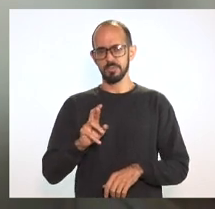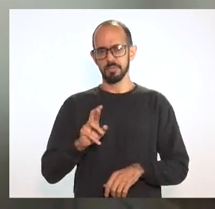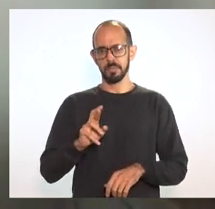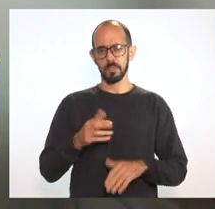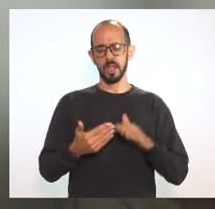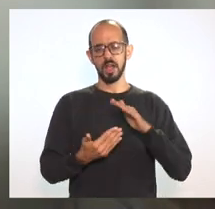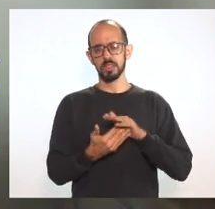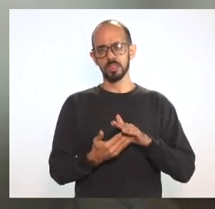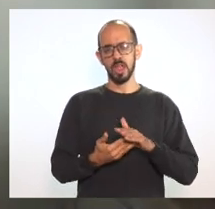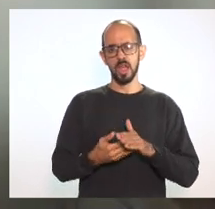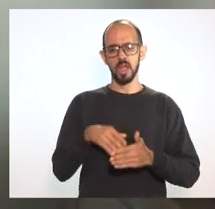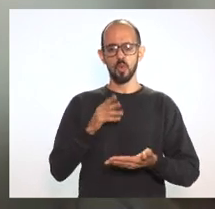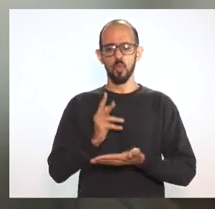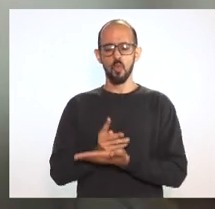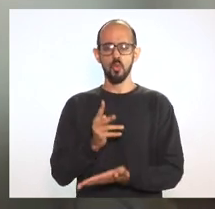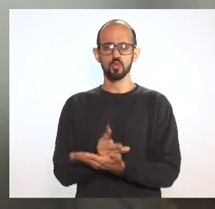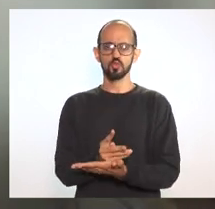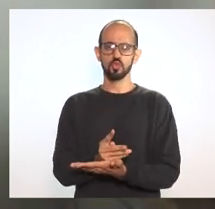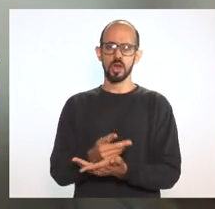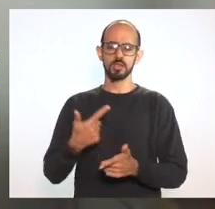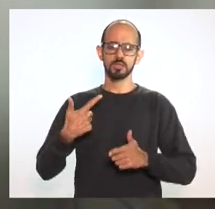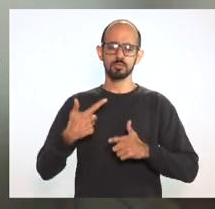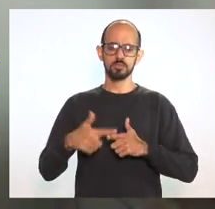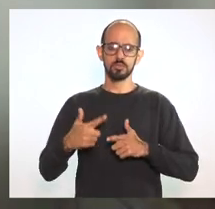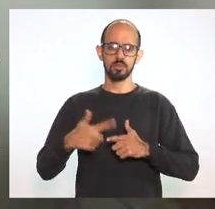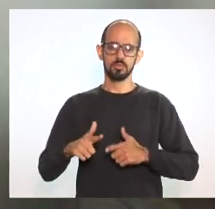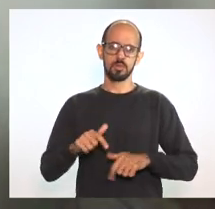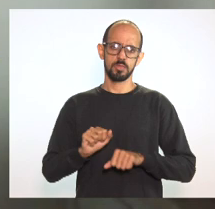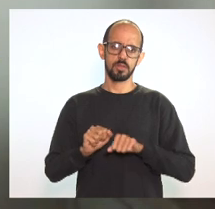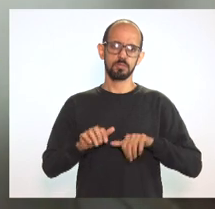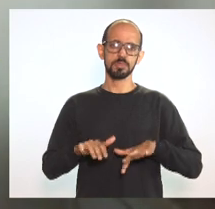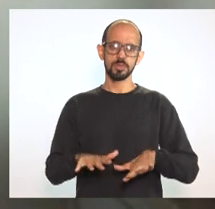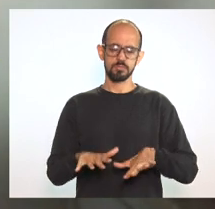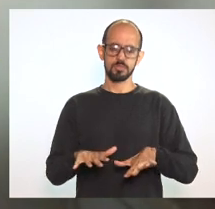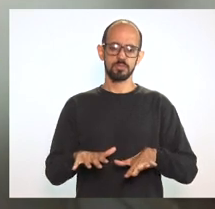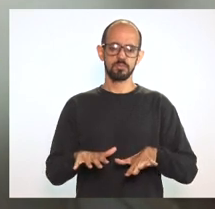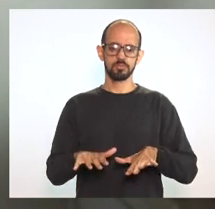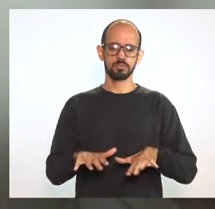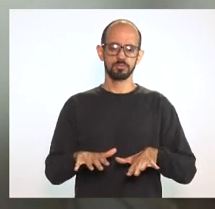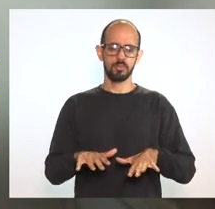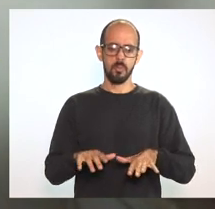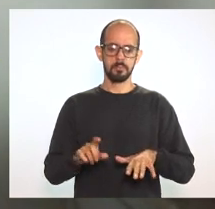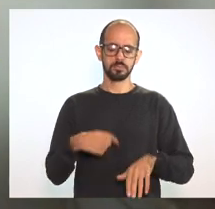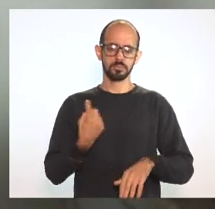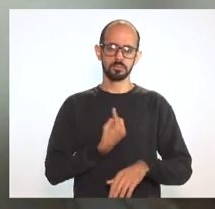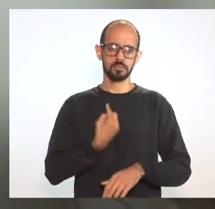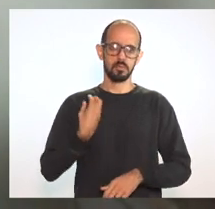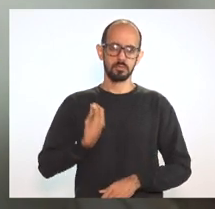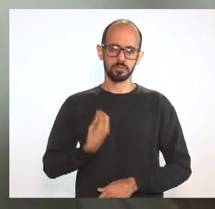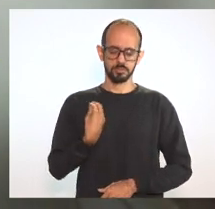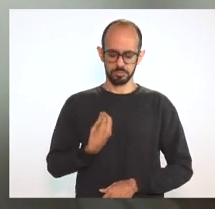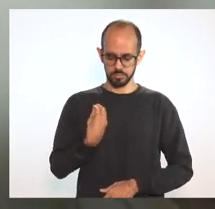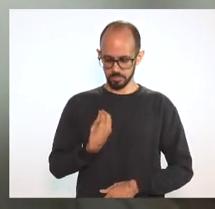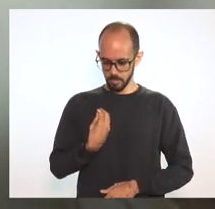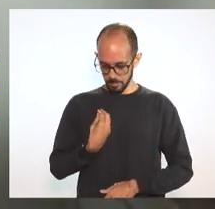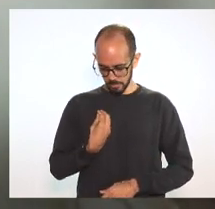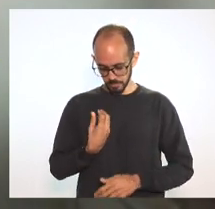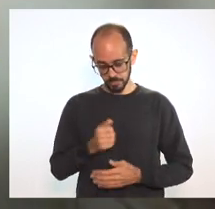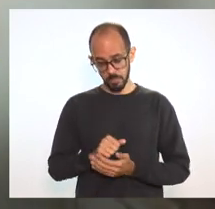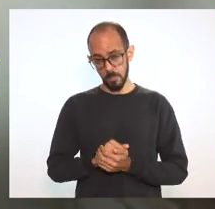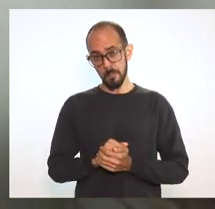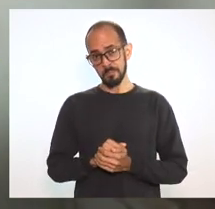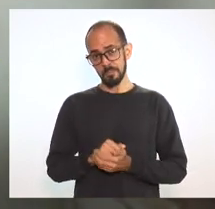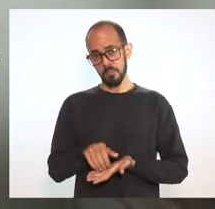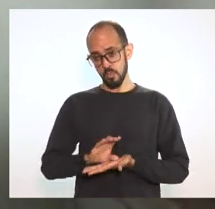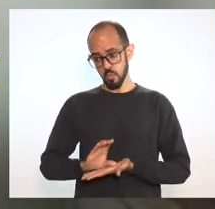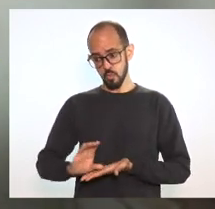perdurar esse clima pandêmico que nós estamos vivendo.